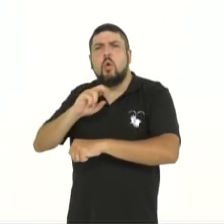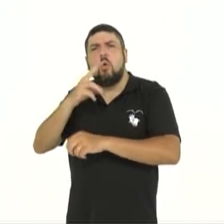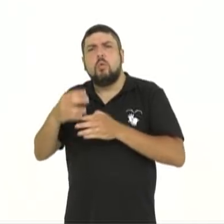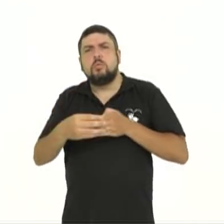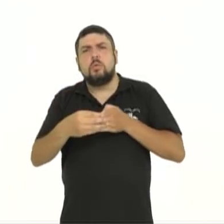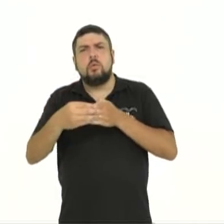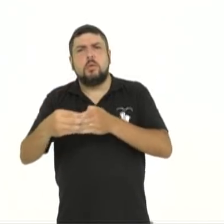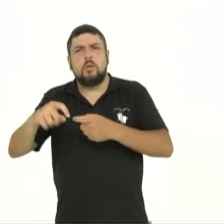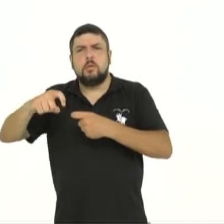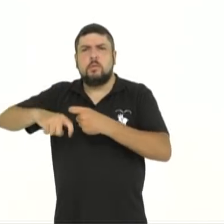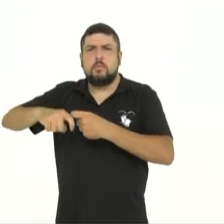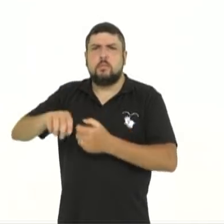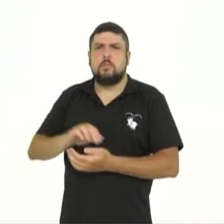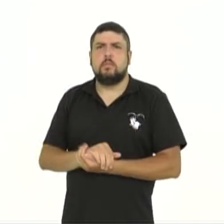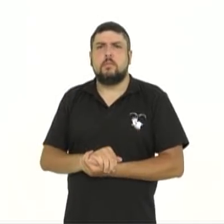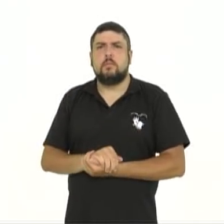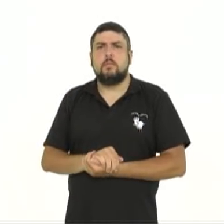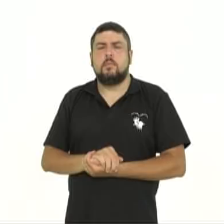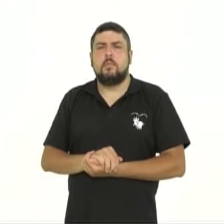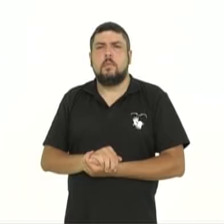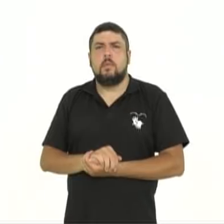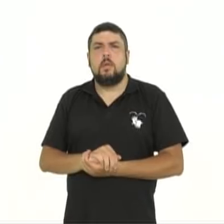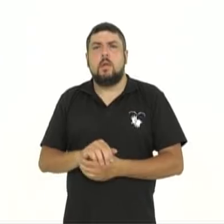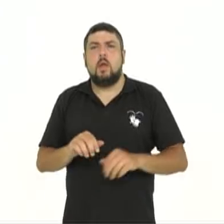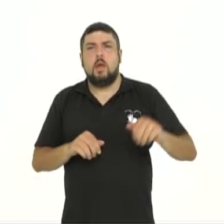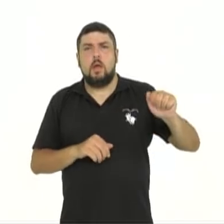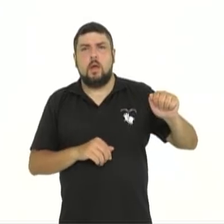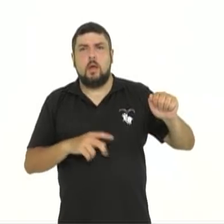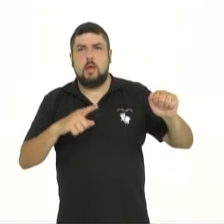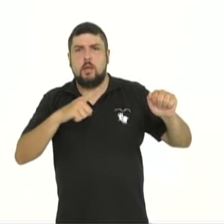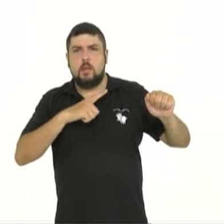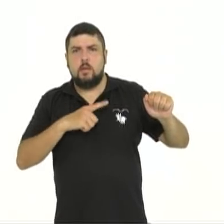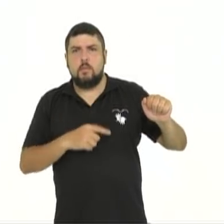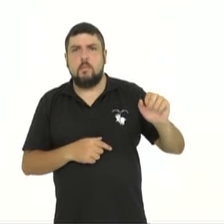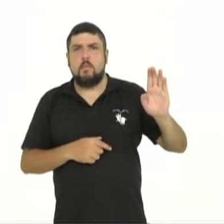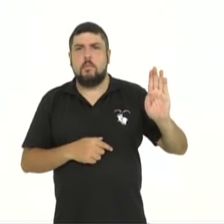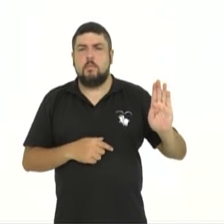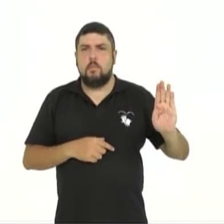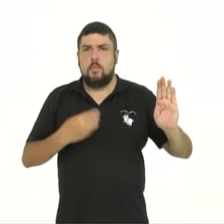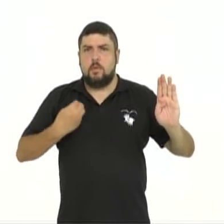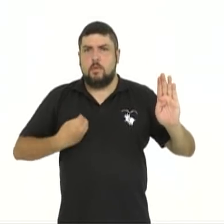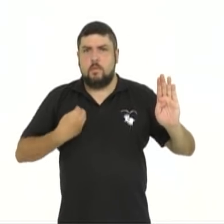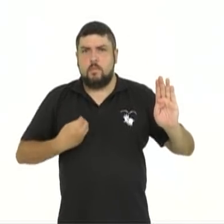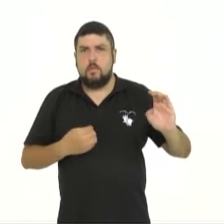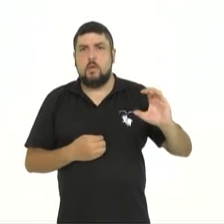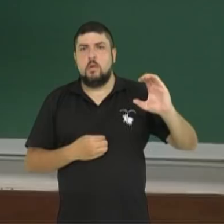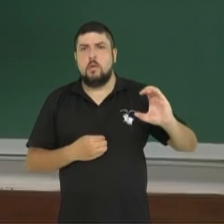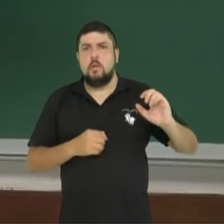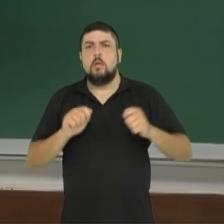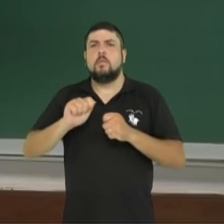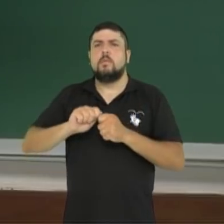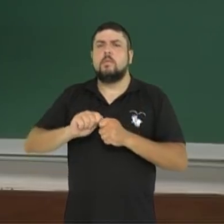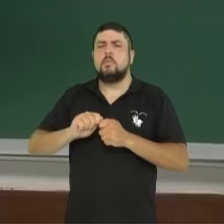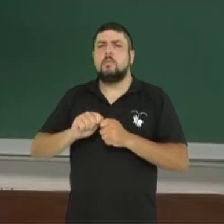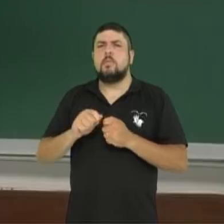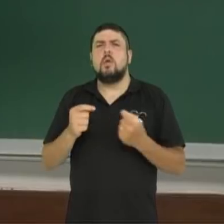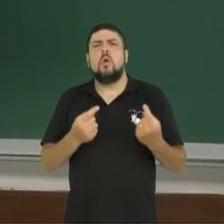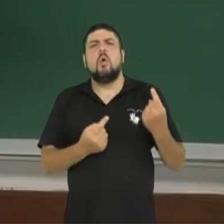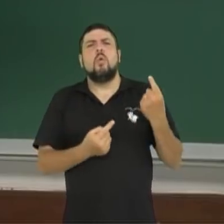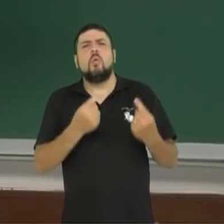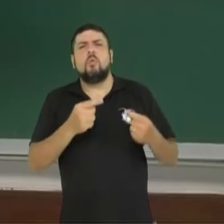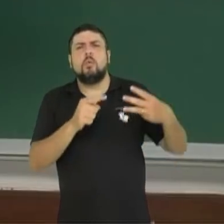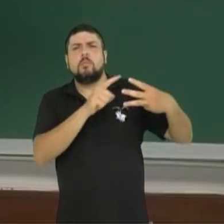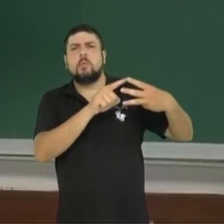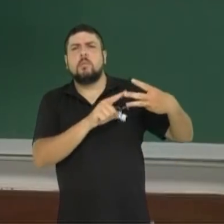sexual. Alternativa A, verbo ter, B, existir ou C, fazer. E aí, qual desses